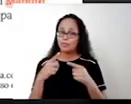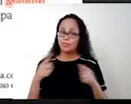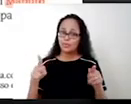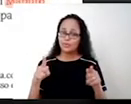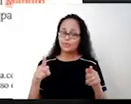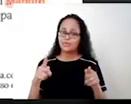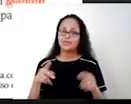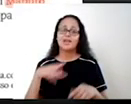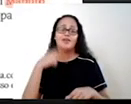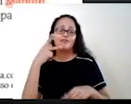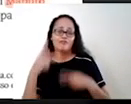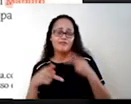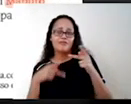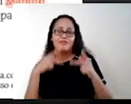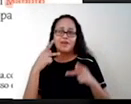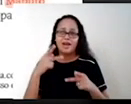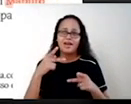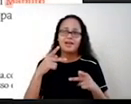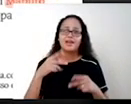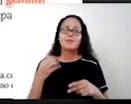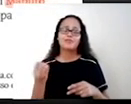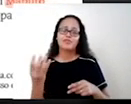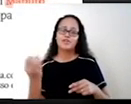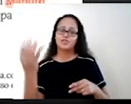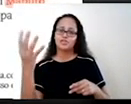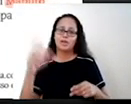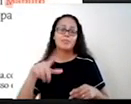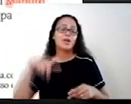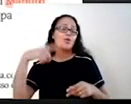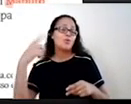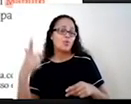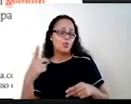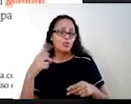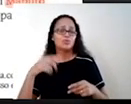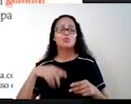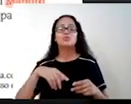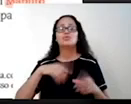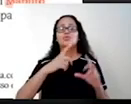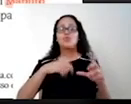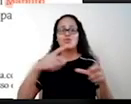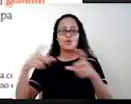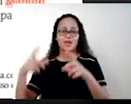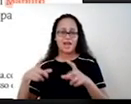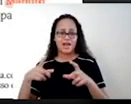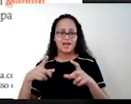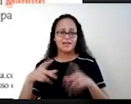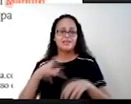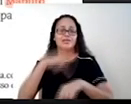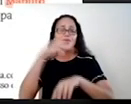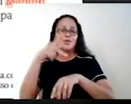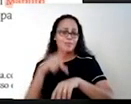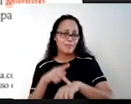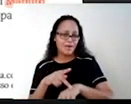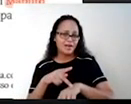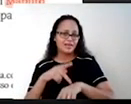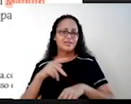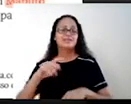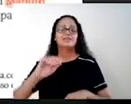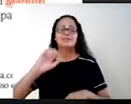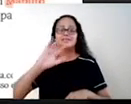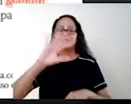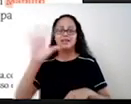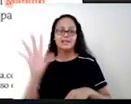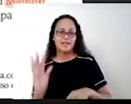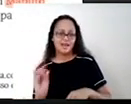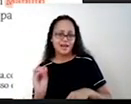né? Dançar outros estilos musicais. Ele fala então que vai para a África, né, para países da África, que ele